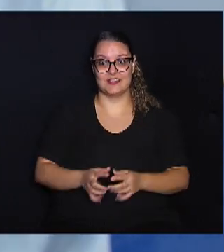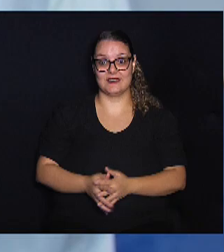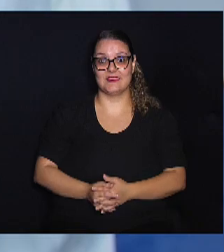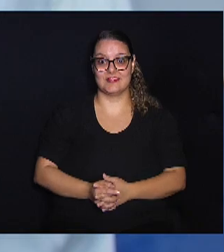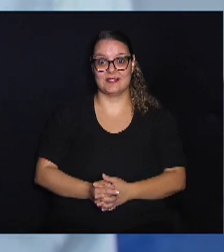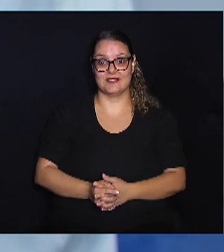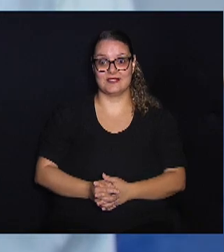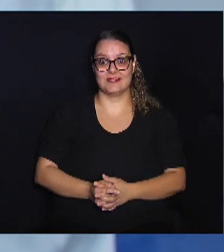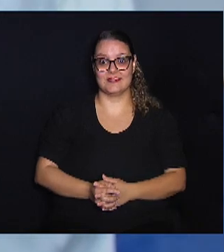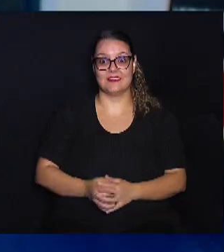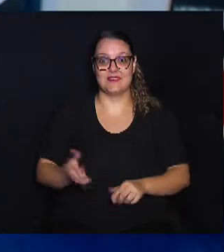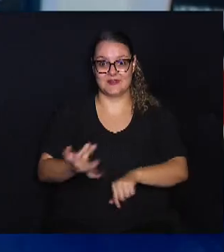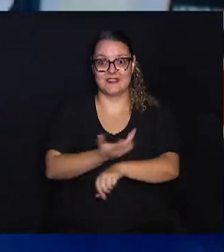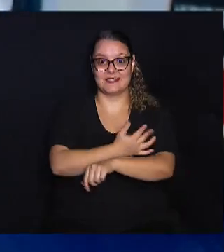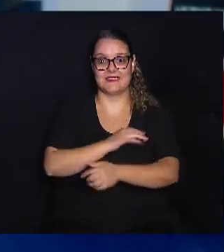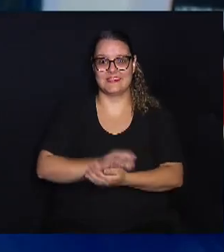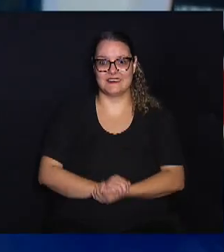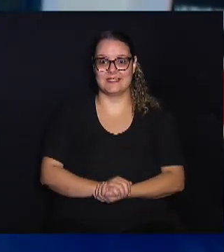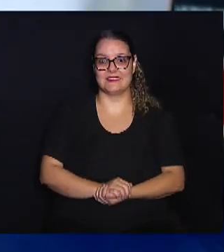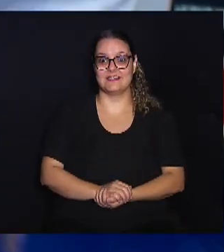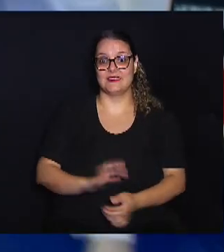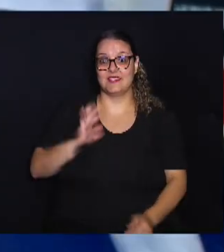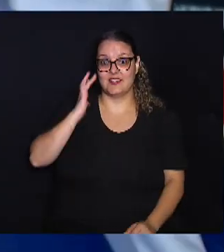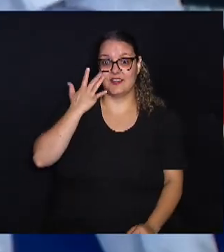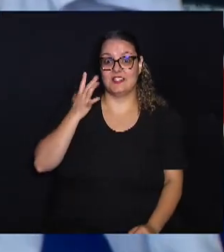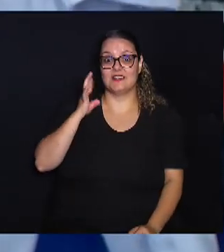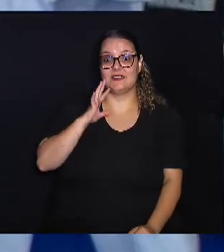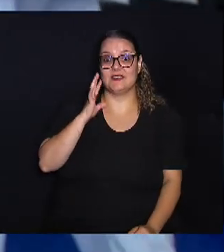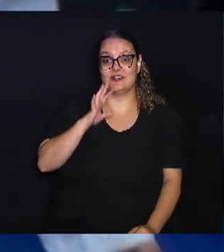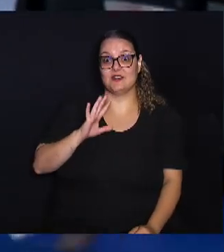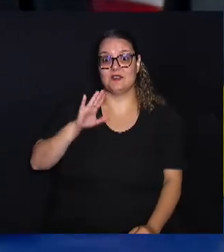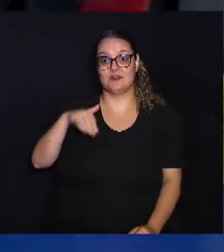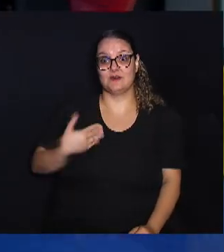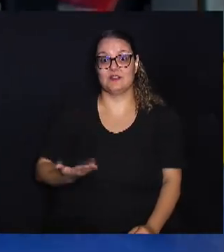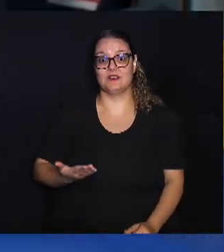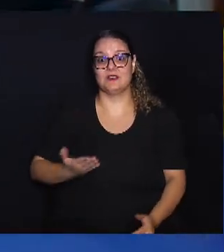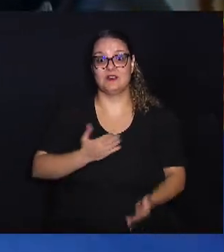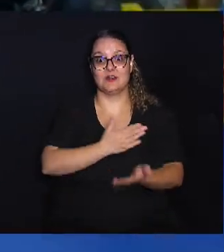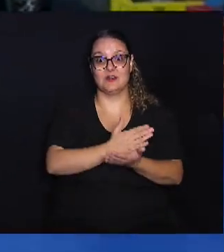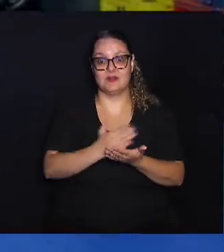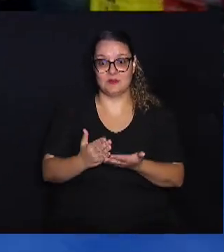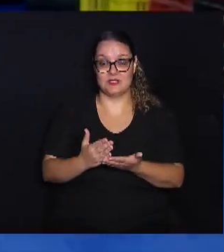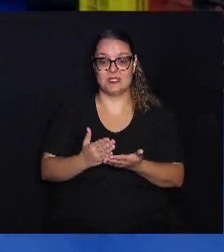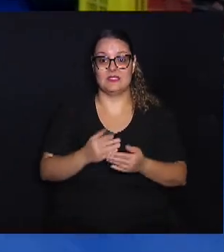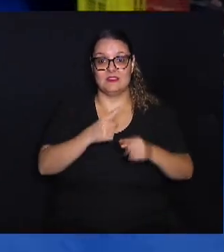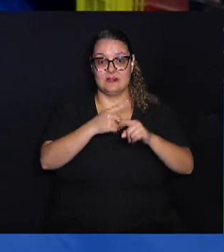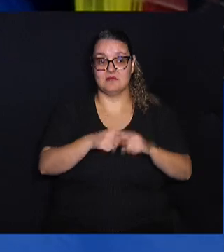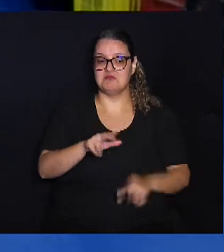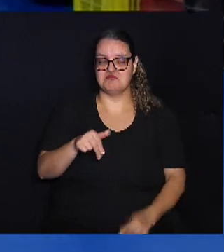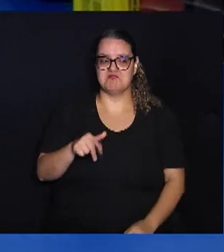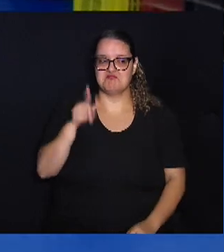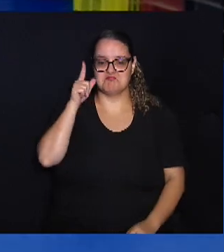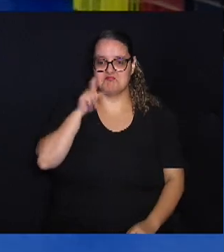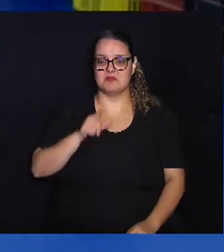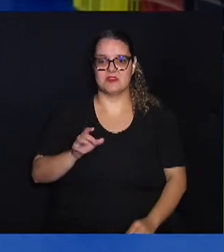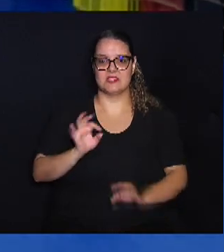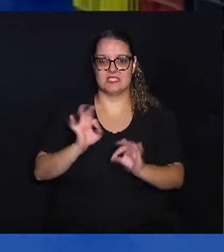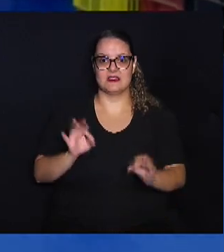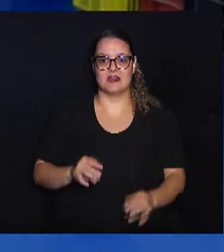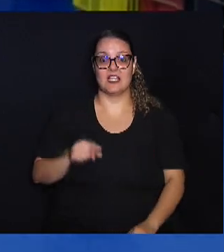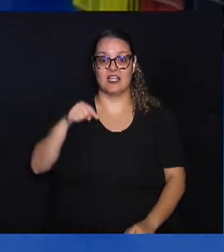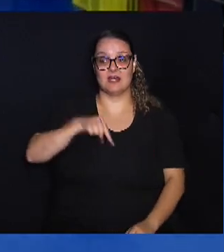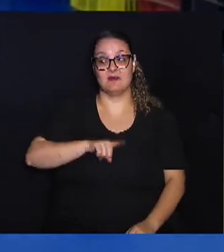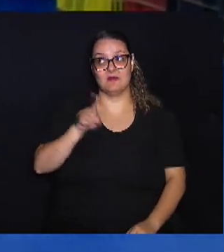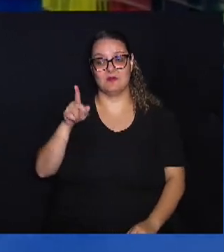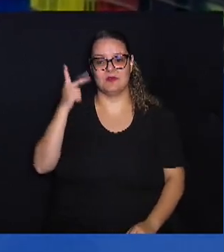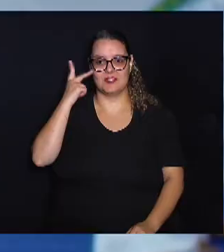algo muito emocionante. Eu achei muito legal porque quando eu comecei a competir eu nunca consegui nada, assim. Aí esse ano eu fui campeã paulista e